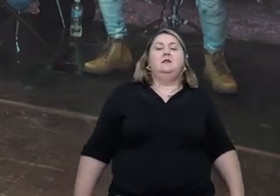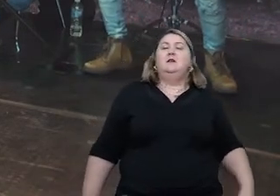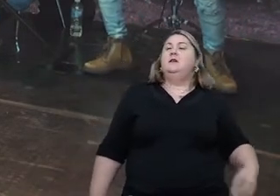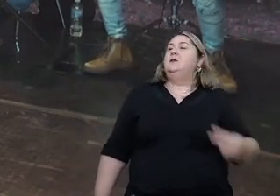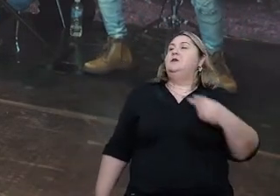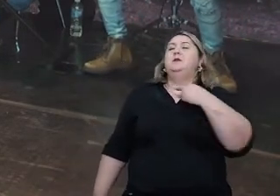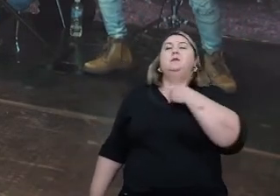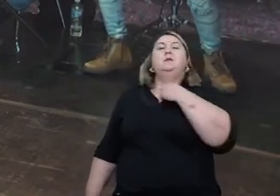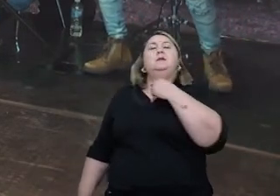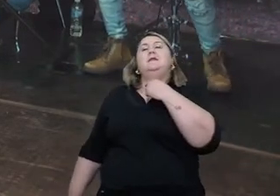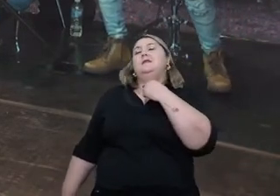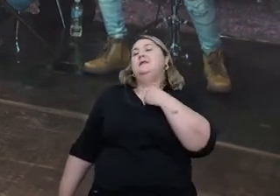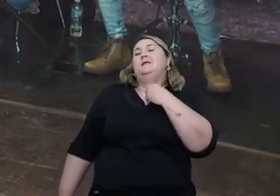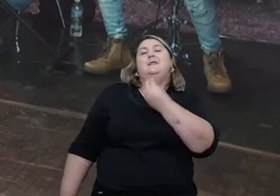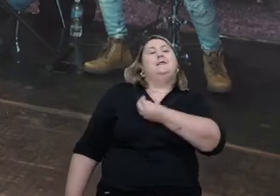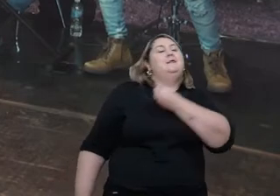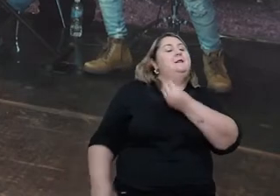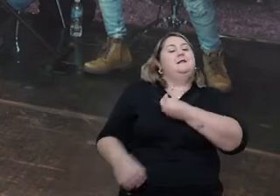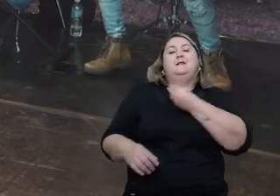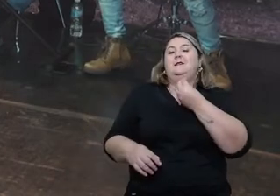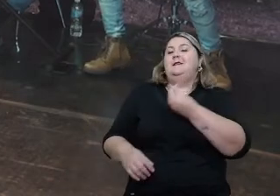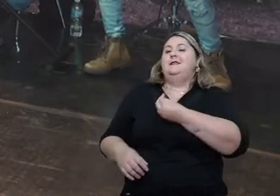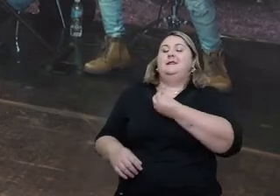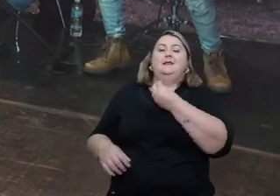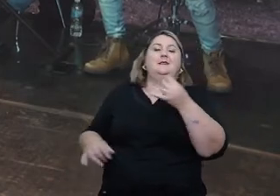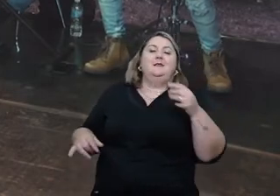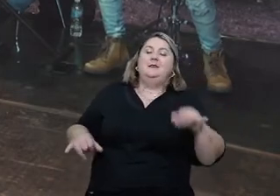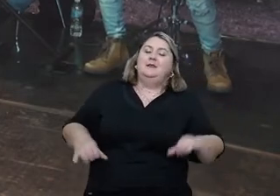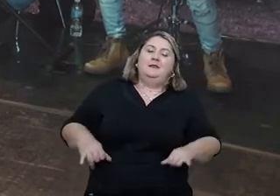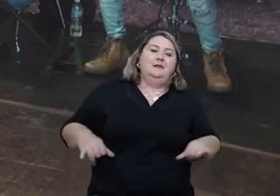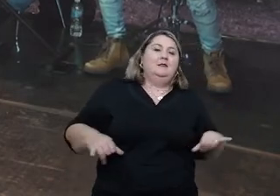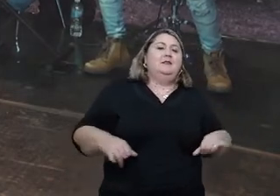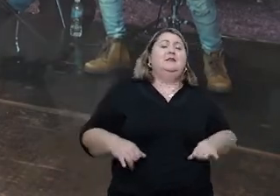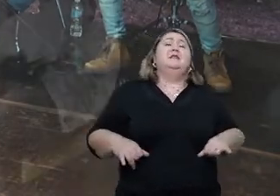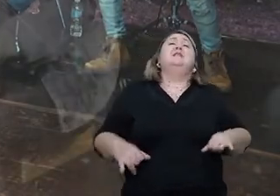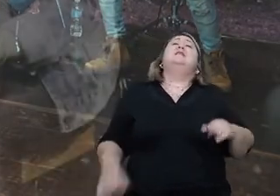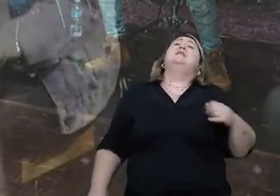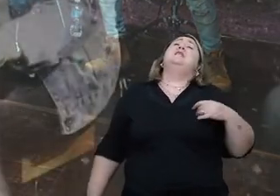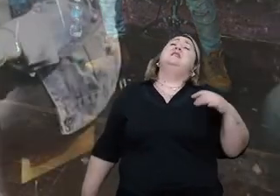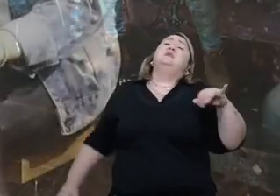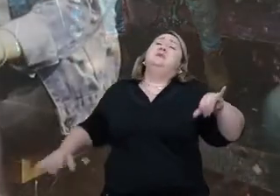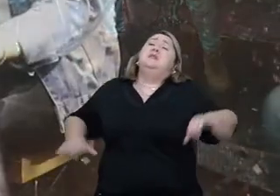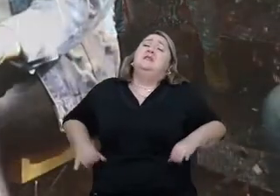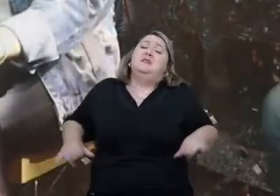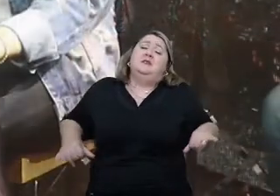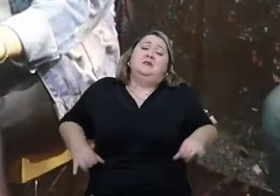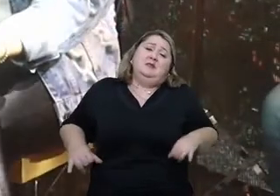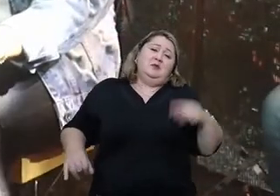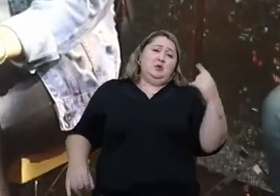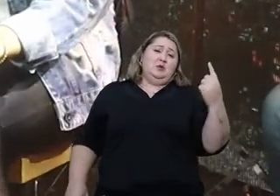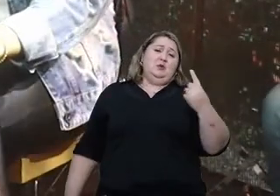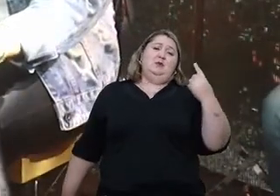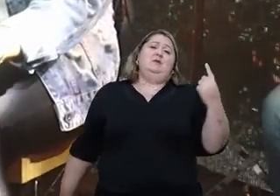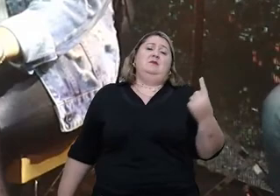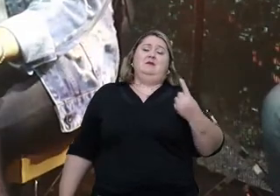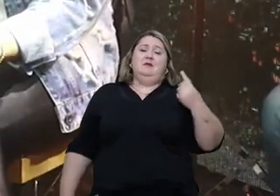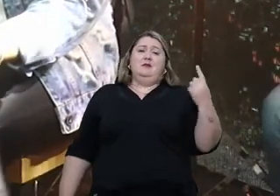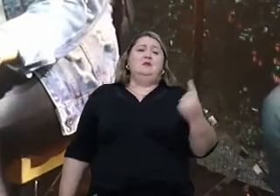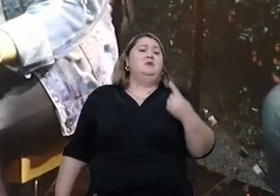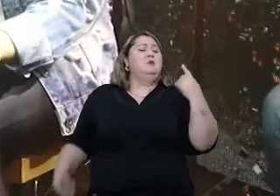Não quero mais mi coração. Tá doendo aqui